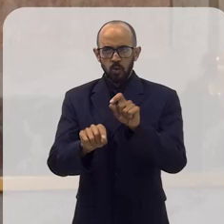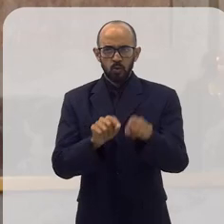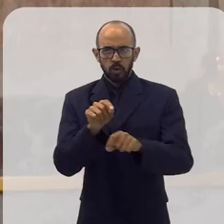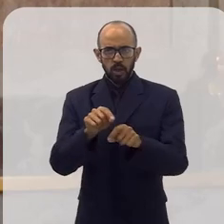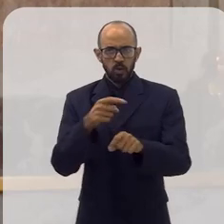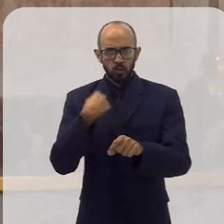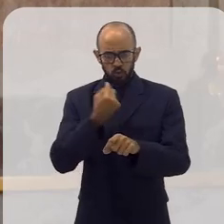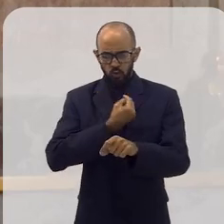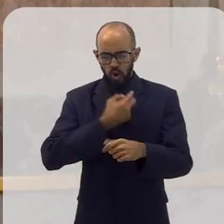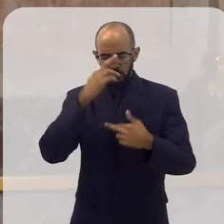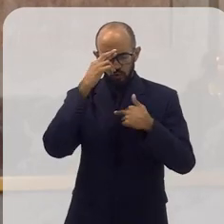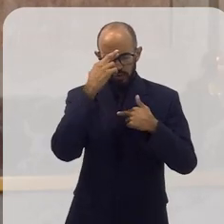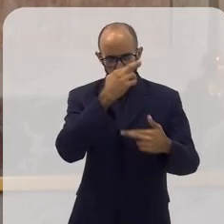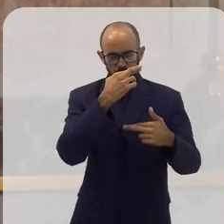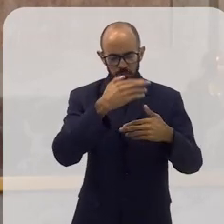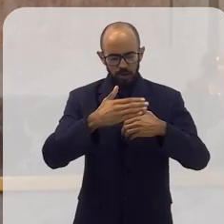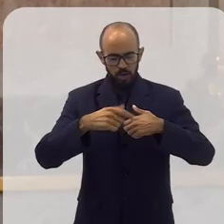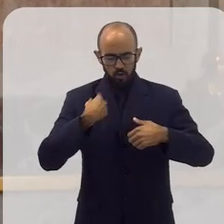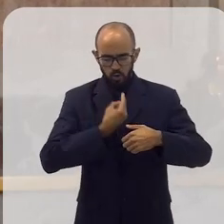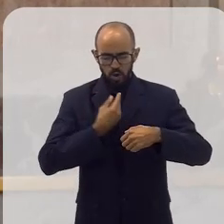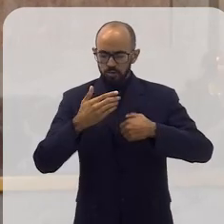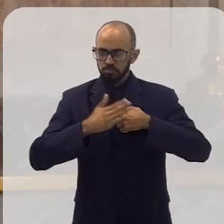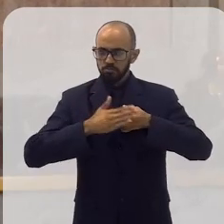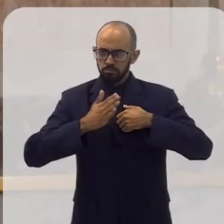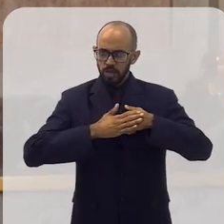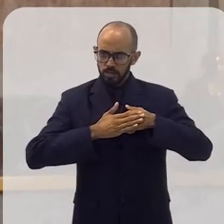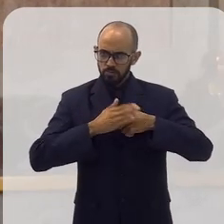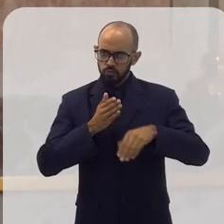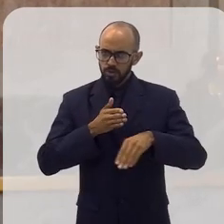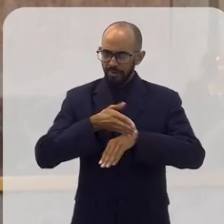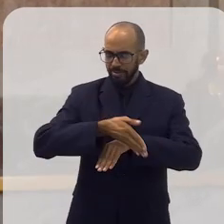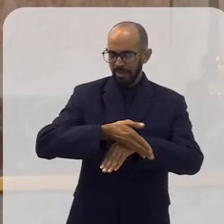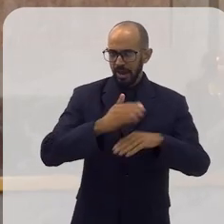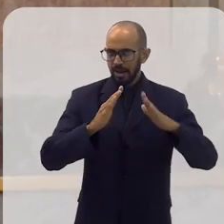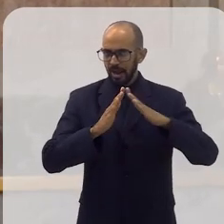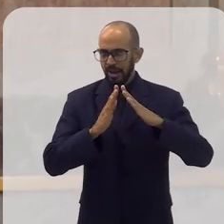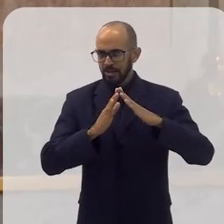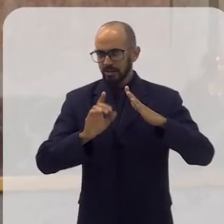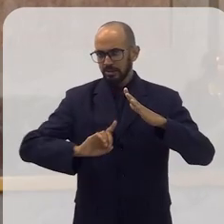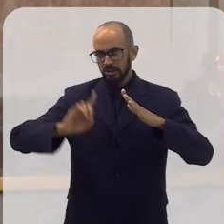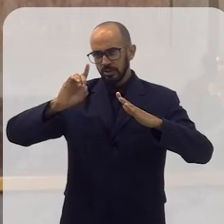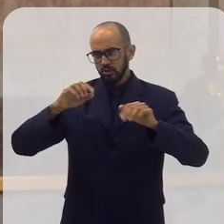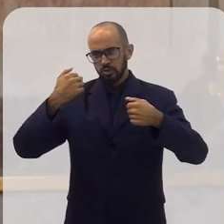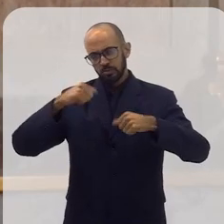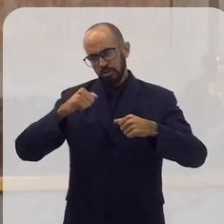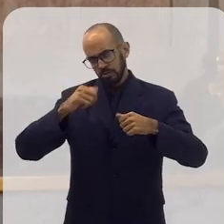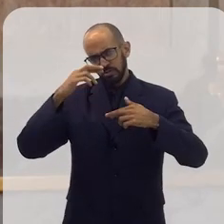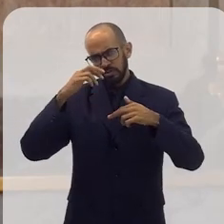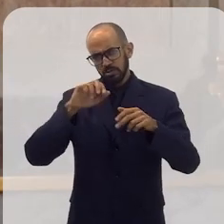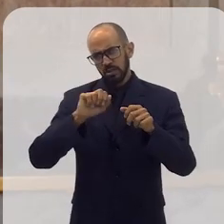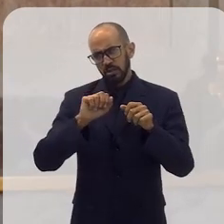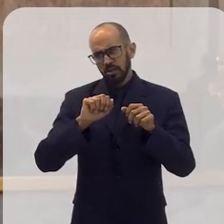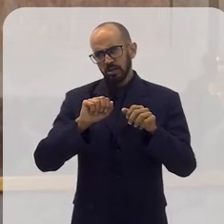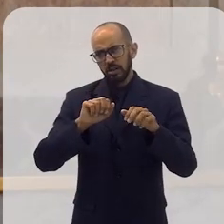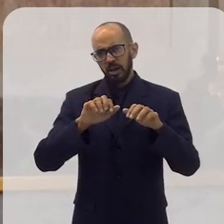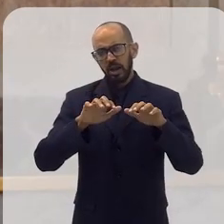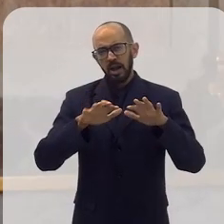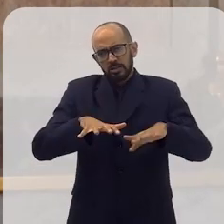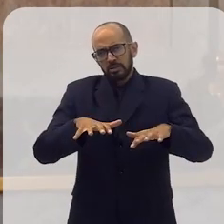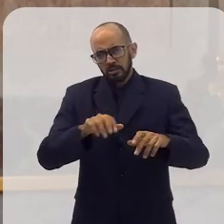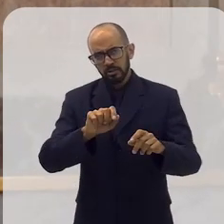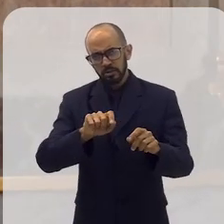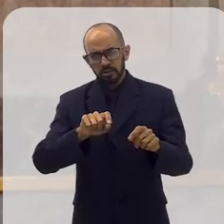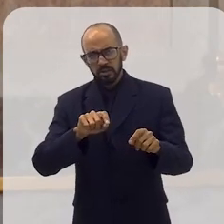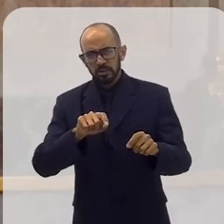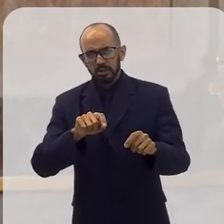o nosso respeito para si mesmo, entrando na casa de Deus, que deve estar